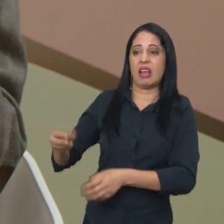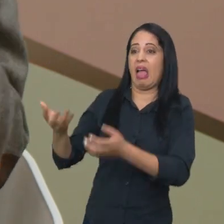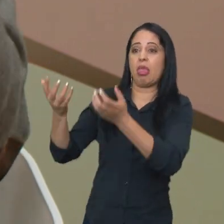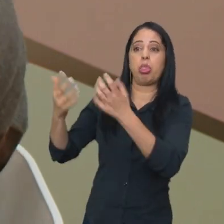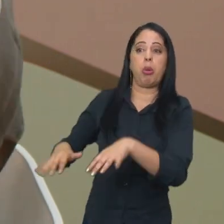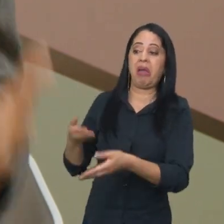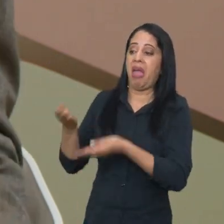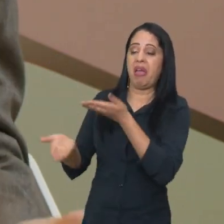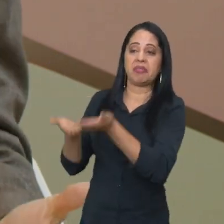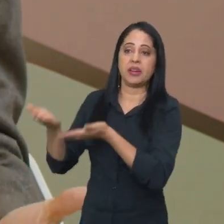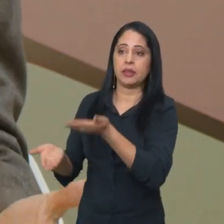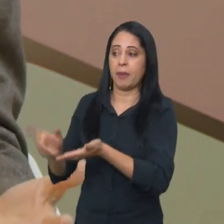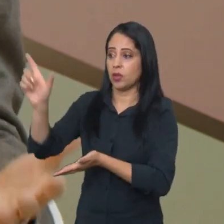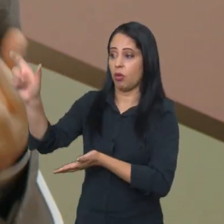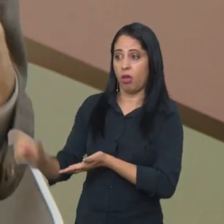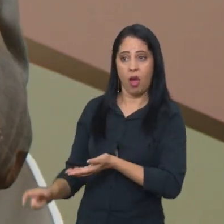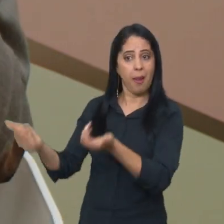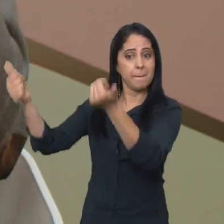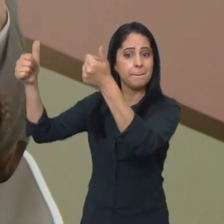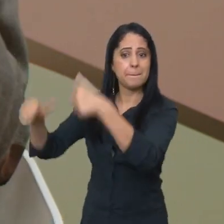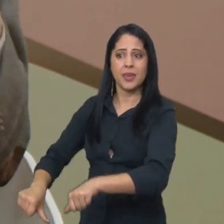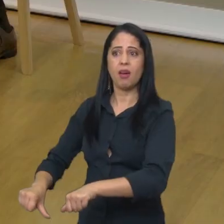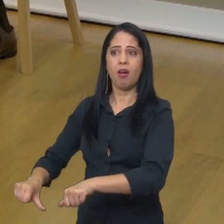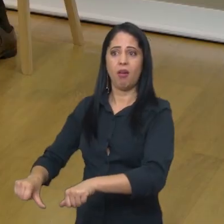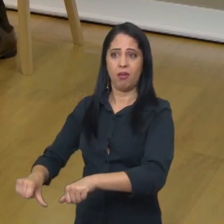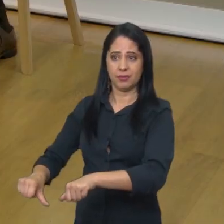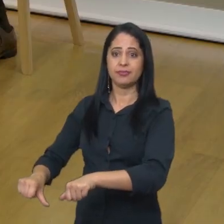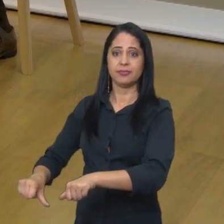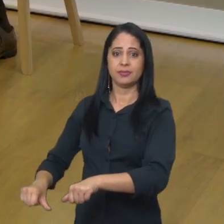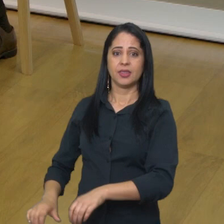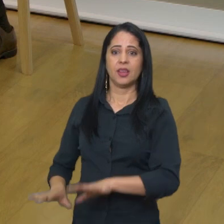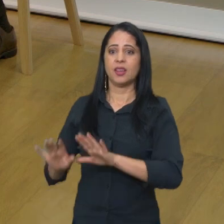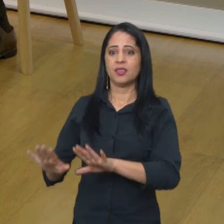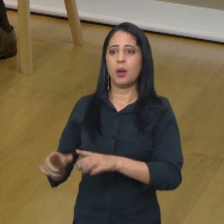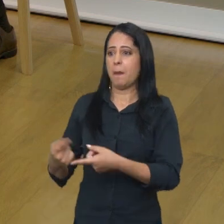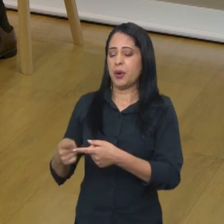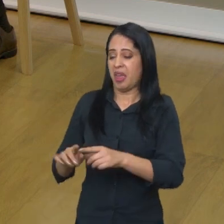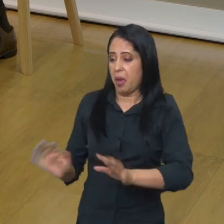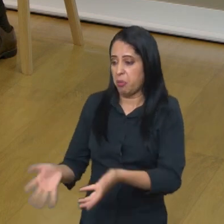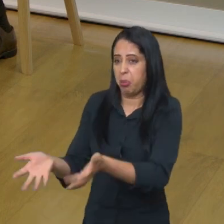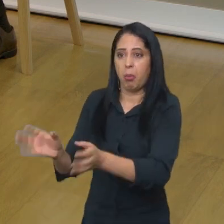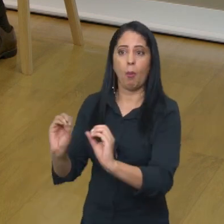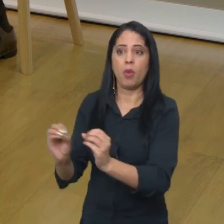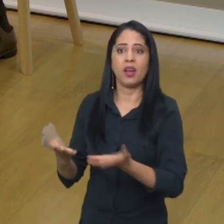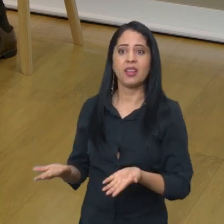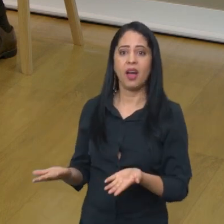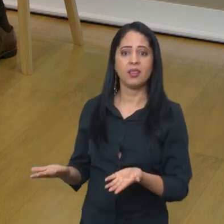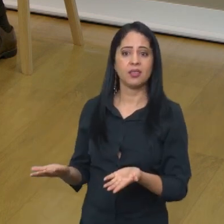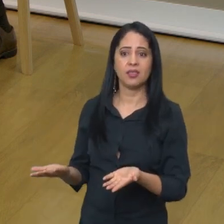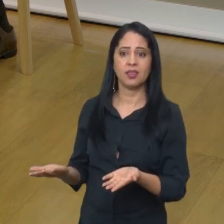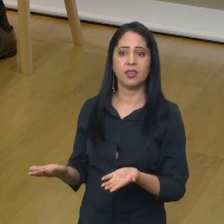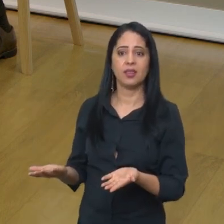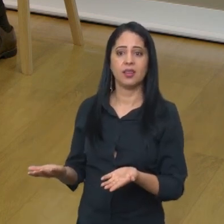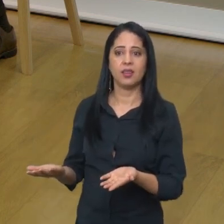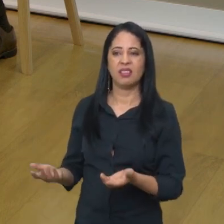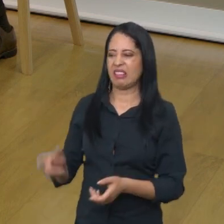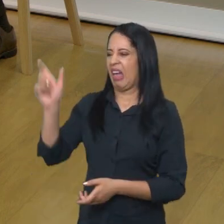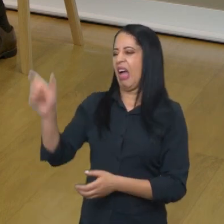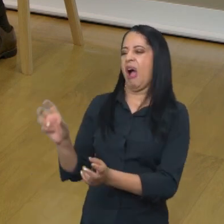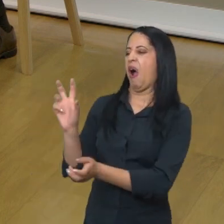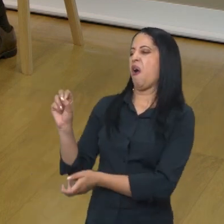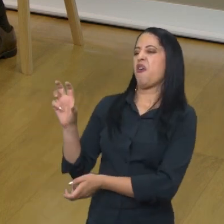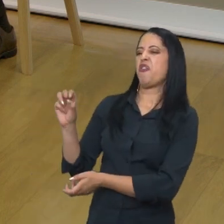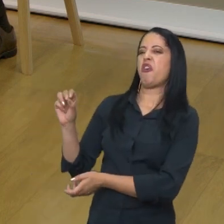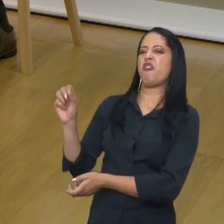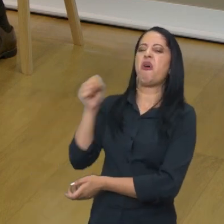tinha uma demência, ela despenca a demência. Quer dizer, aí despenca, vai piorando cada vez mais. Claro, ninguém estimula mais. Ah, não, o vovô tá gaga, o vovô